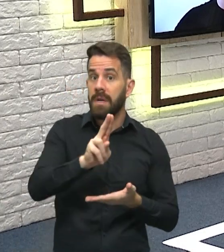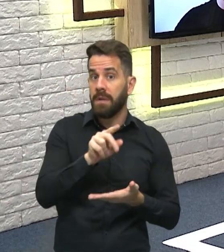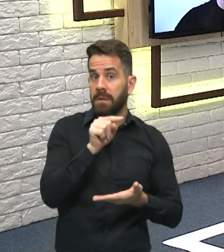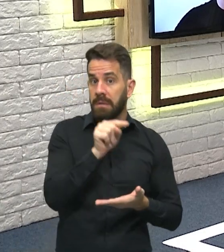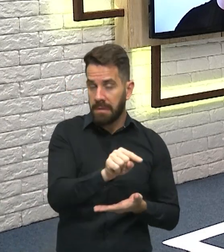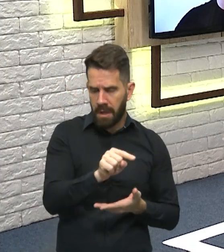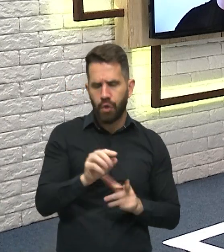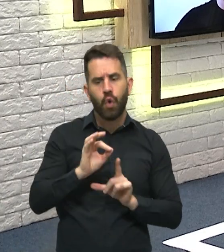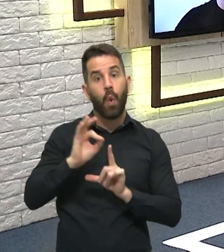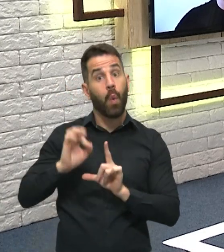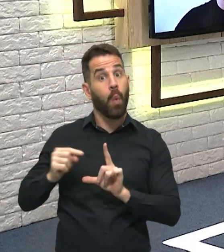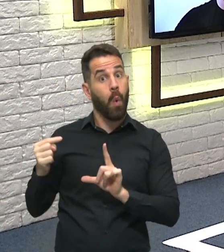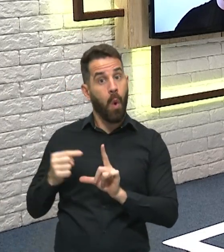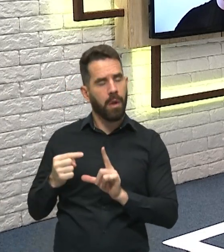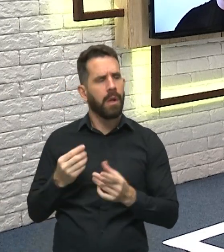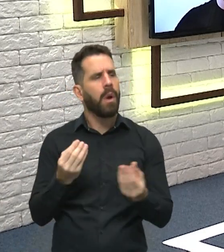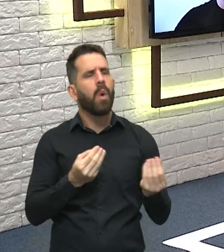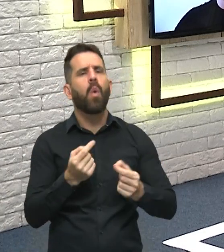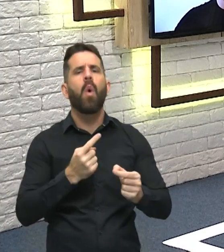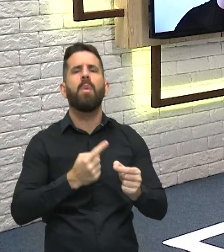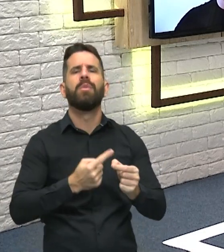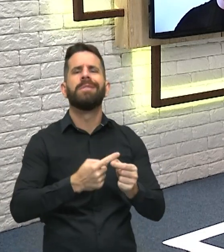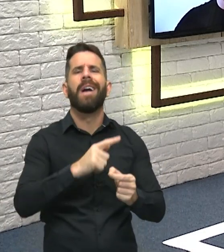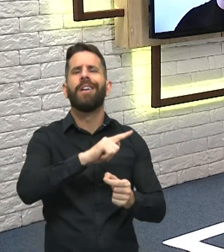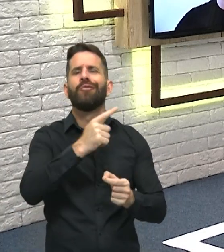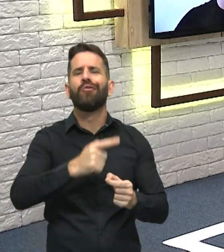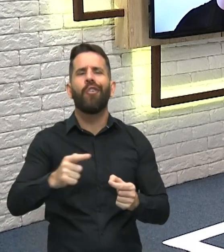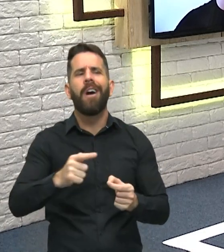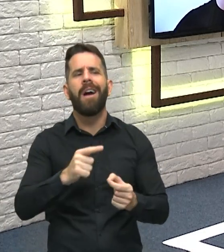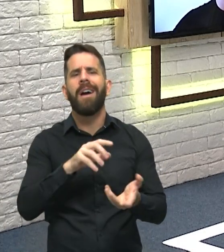que funciona aí no campus Goiás? Uma boa tarde para você.